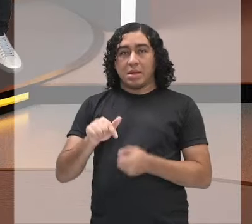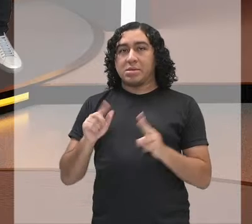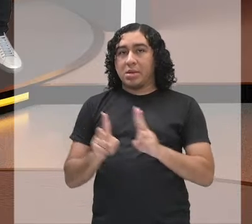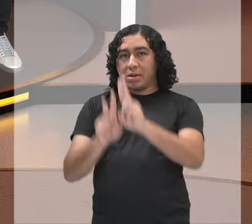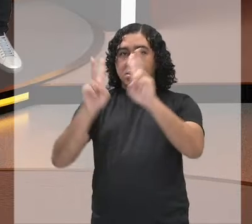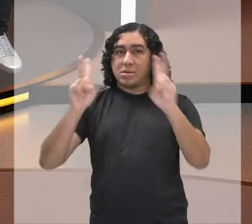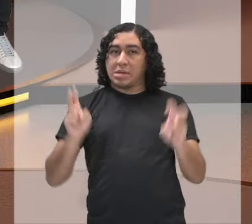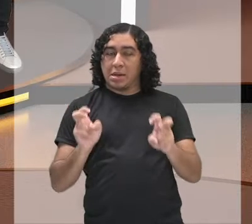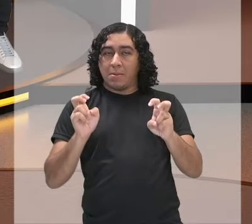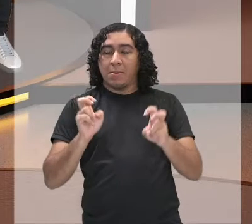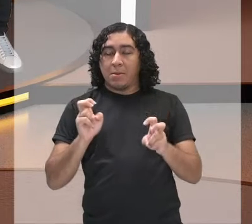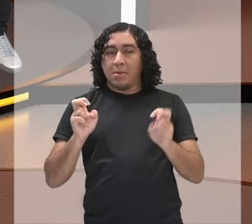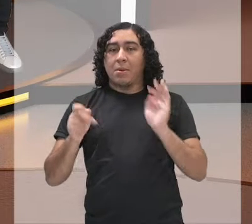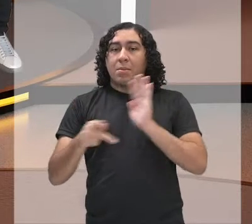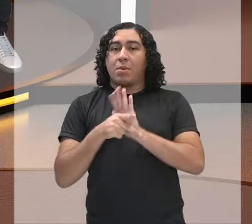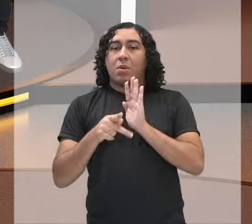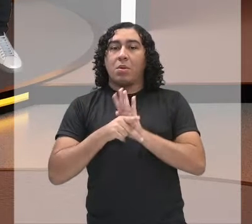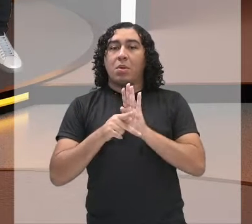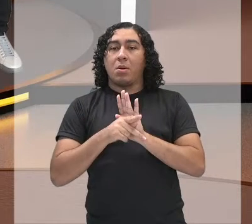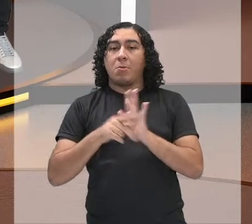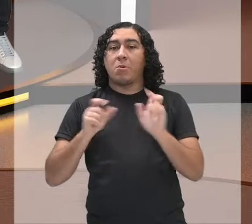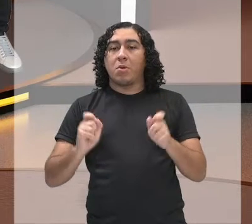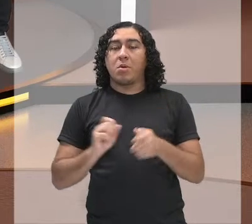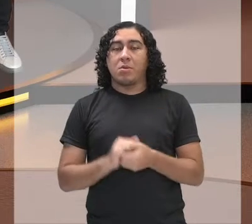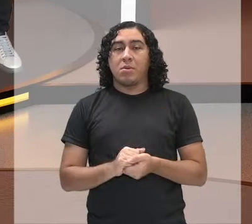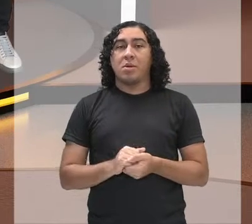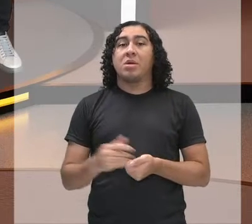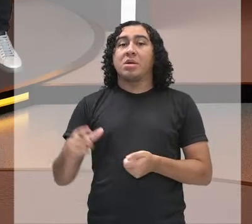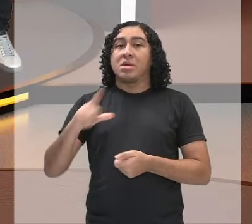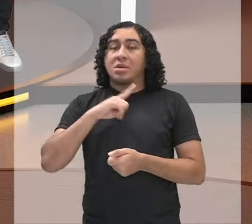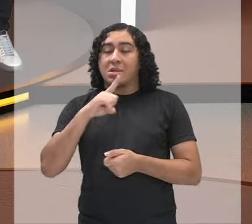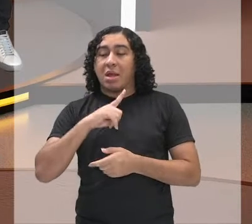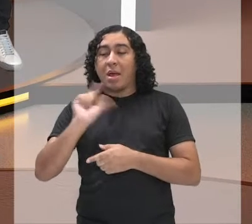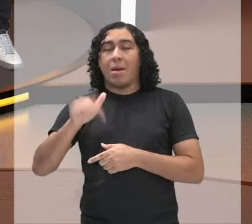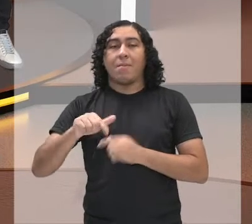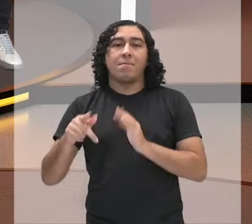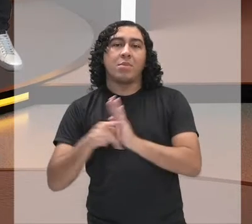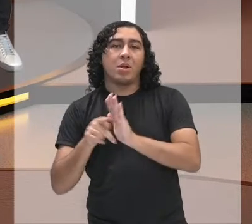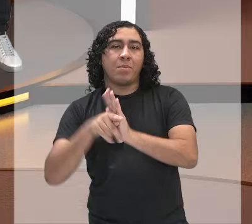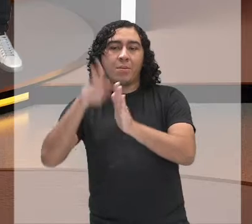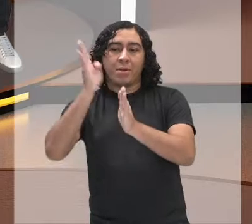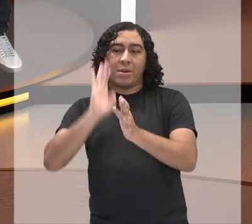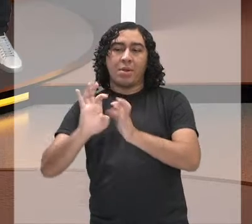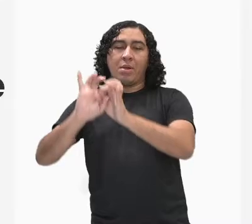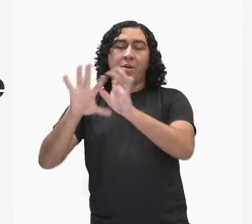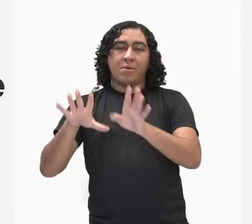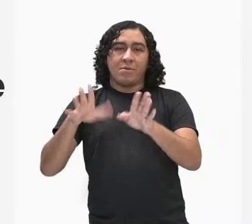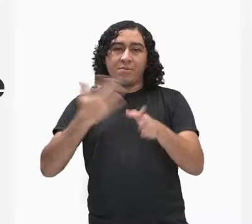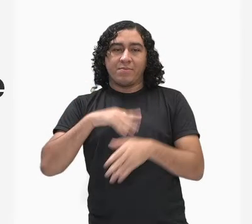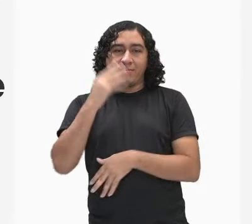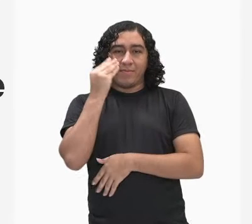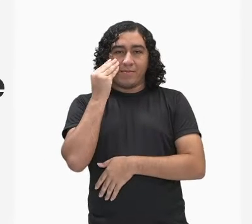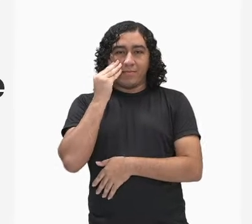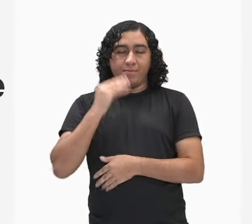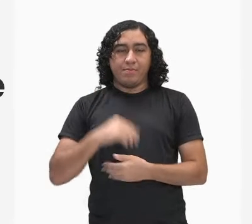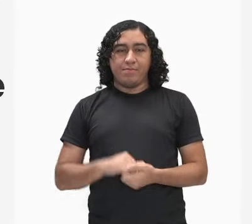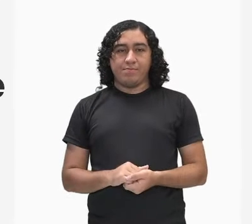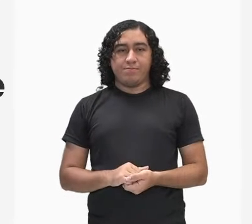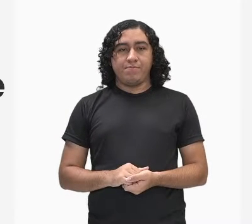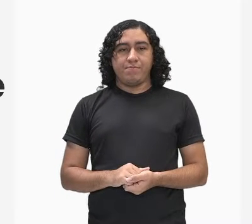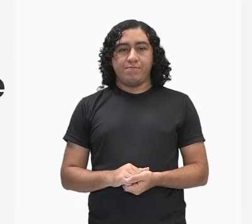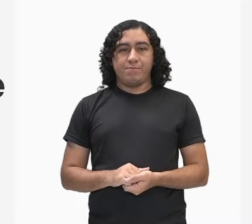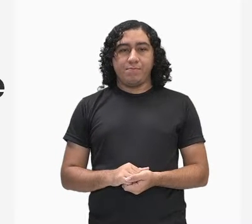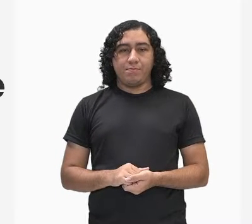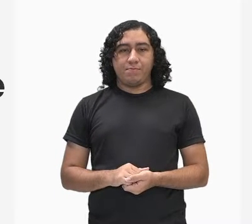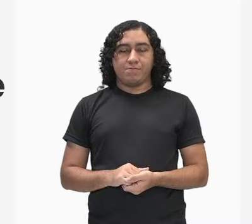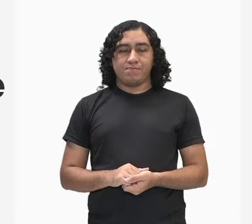aí do chegar na independência do Brasil, certo? Então vamos lá. Desde